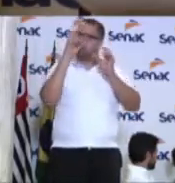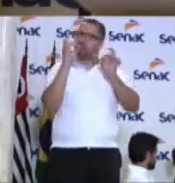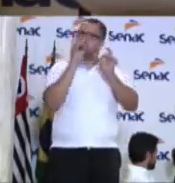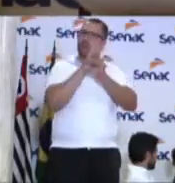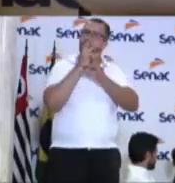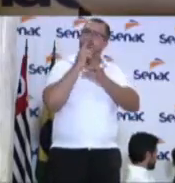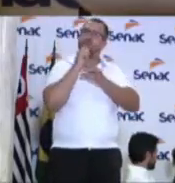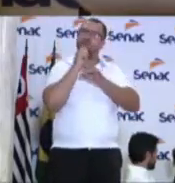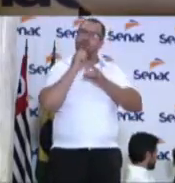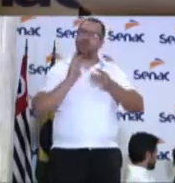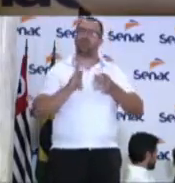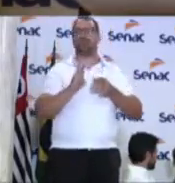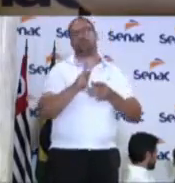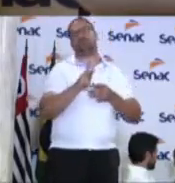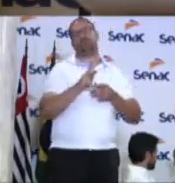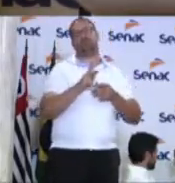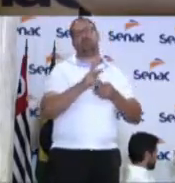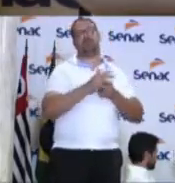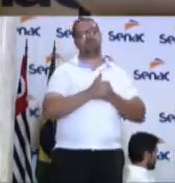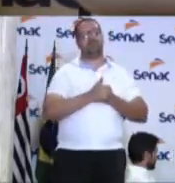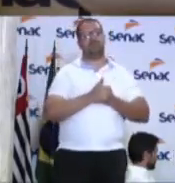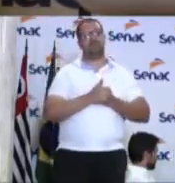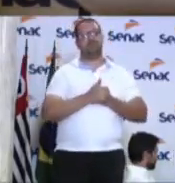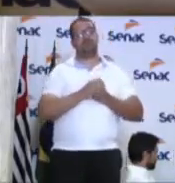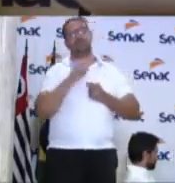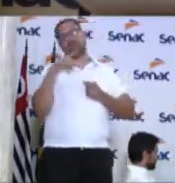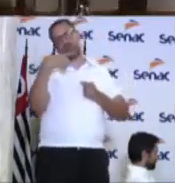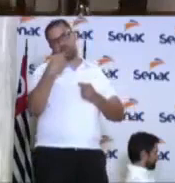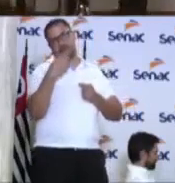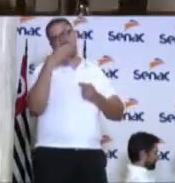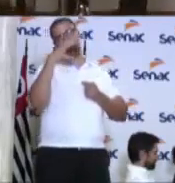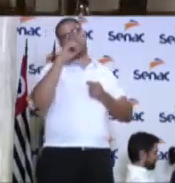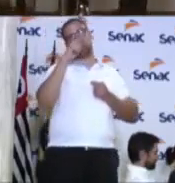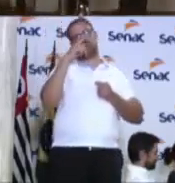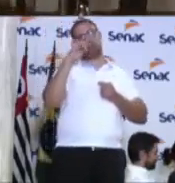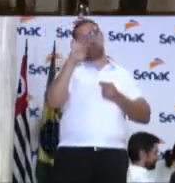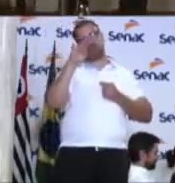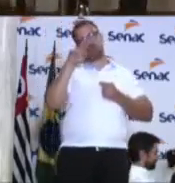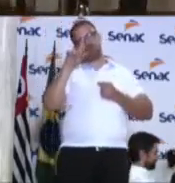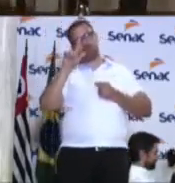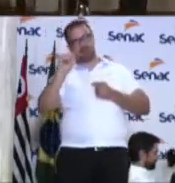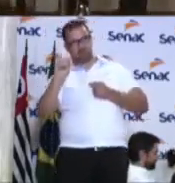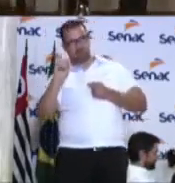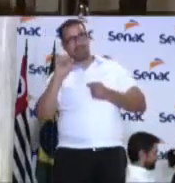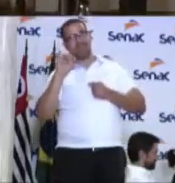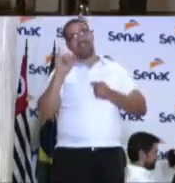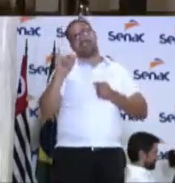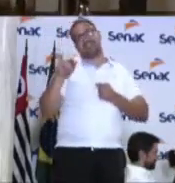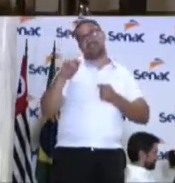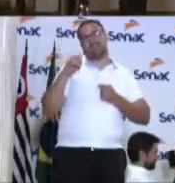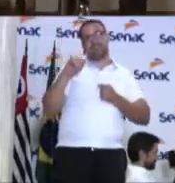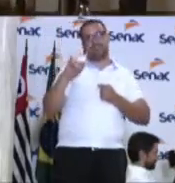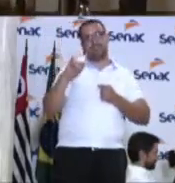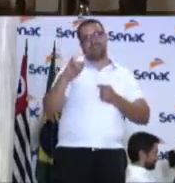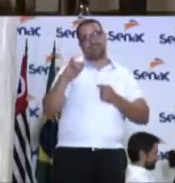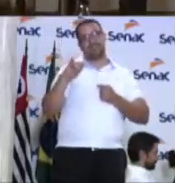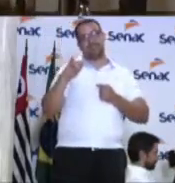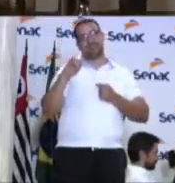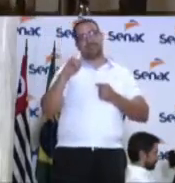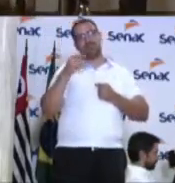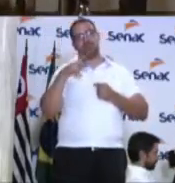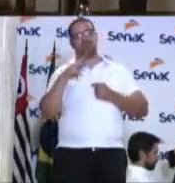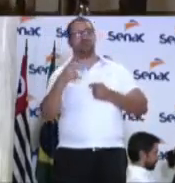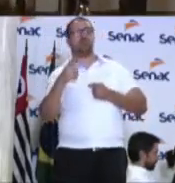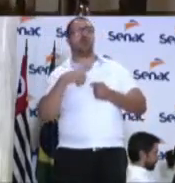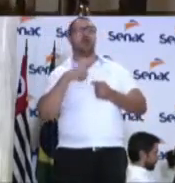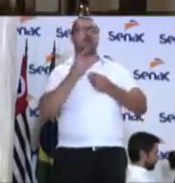continua, como próximos capítulos, né? Ele continua mal-humorado, porque senão a gente mata o personagem, né? E aí, assim,